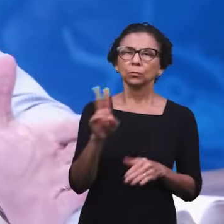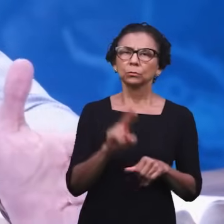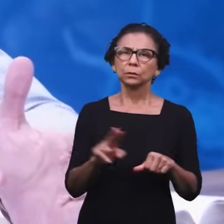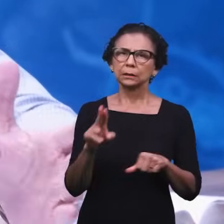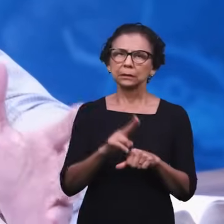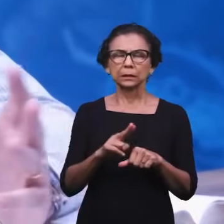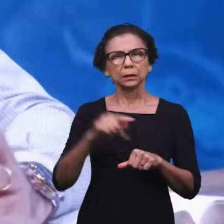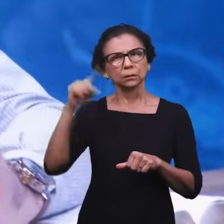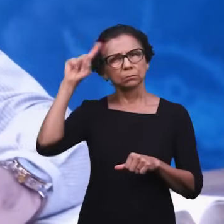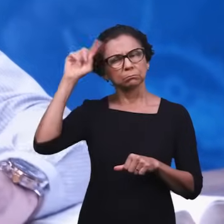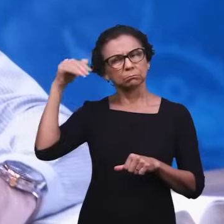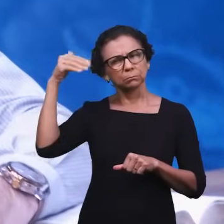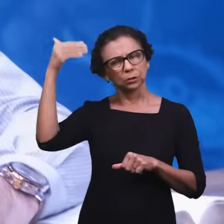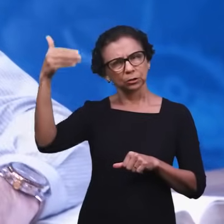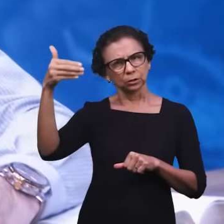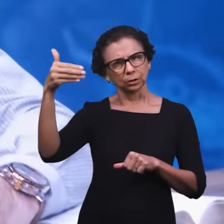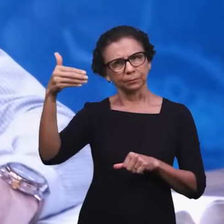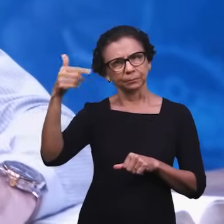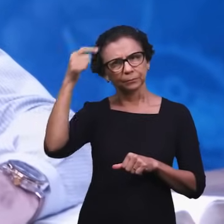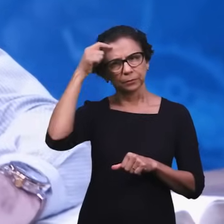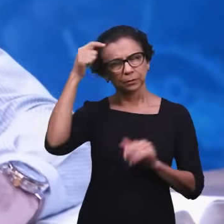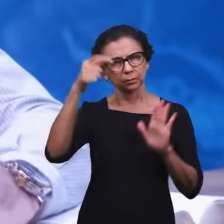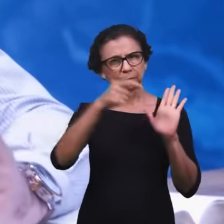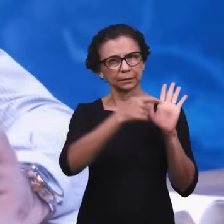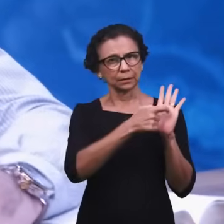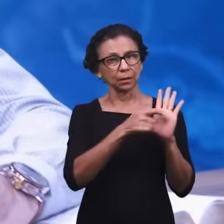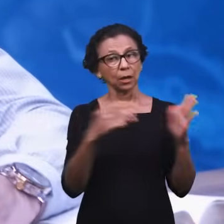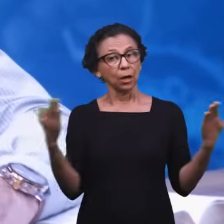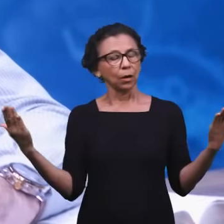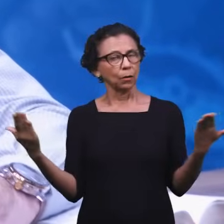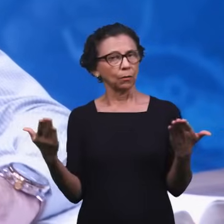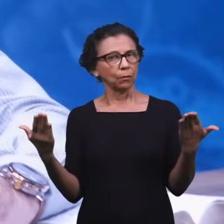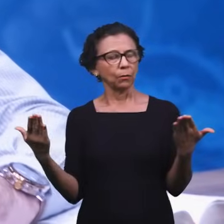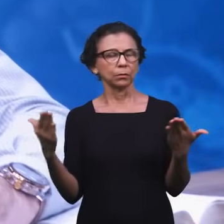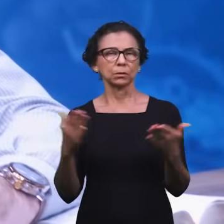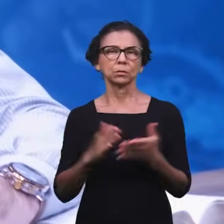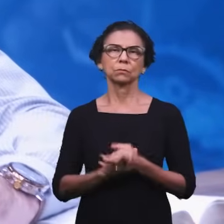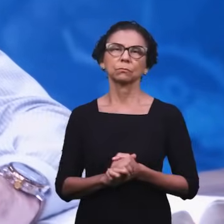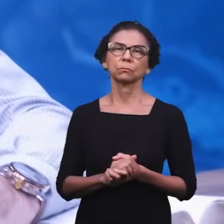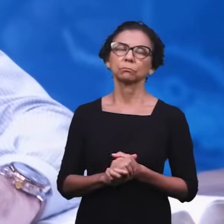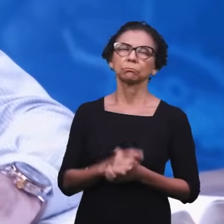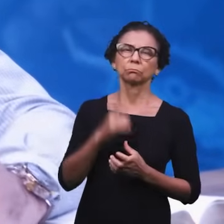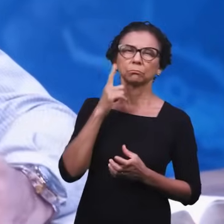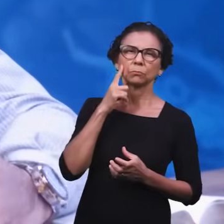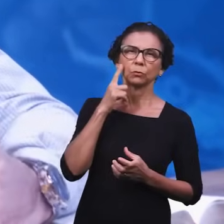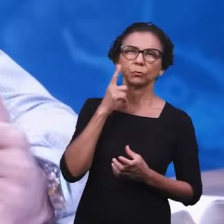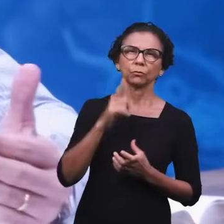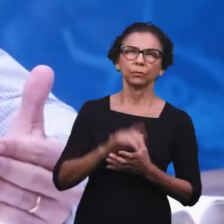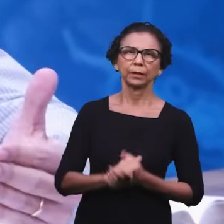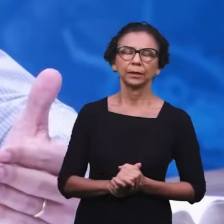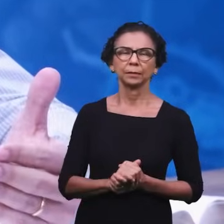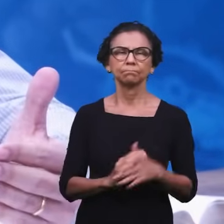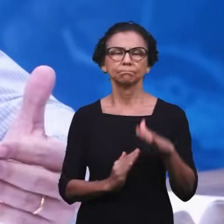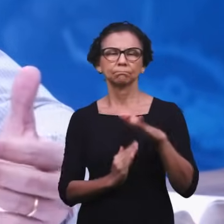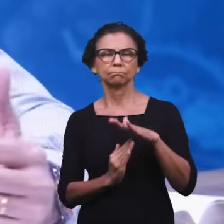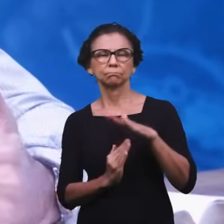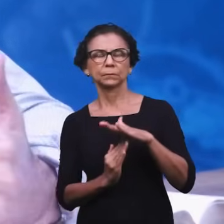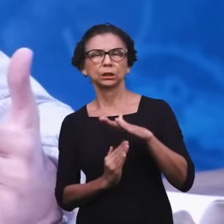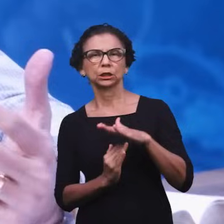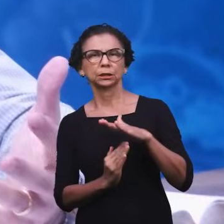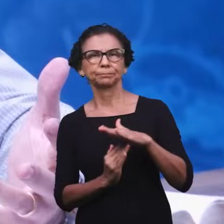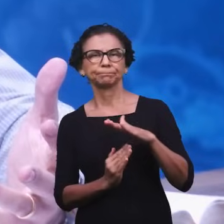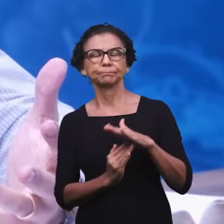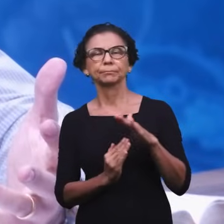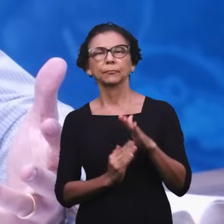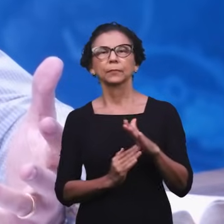com a inteligência artificial. Hoje nós vamos tratar a respeito de algumas limitações. Quais são